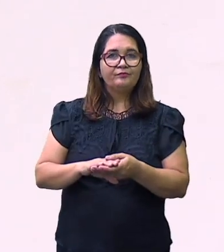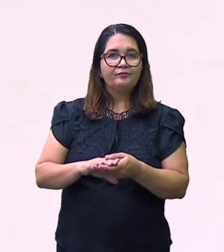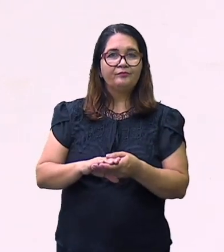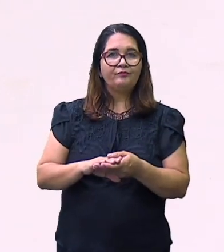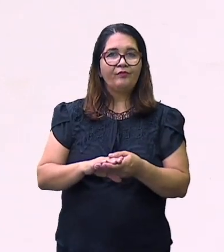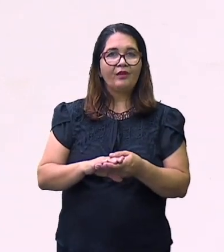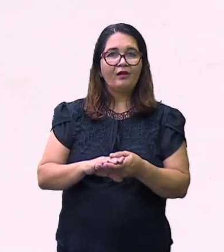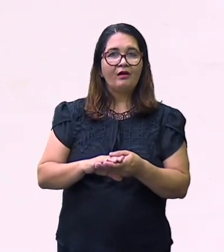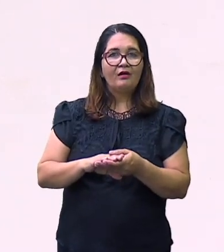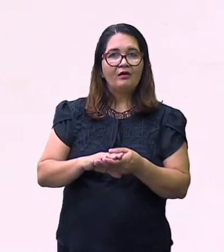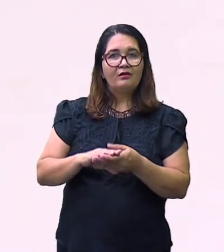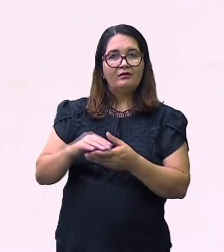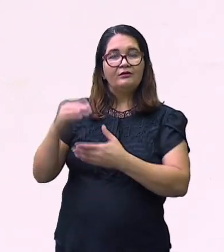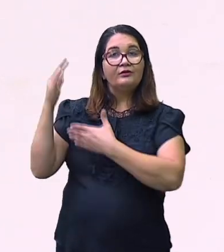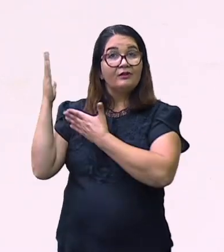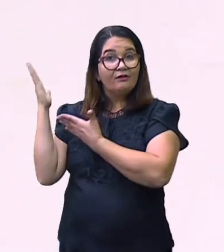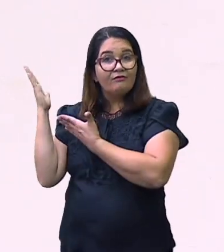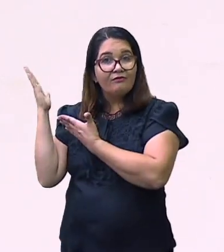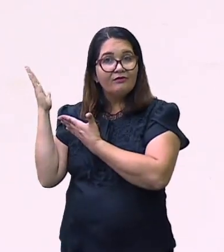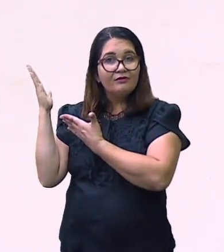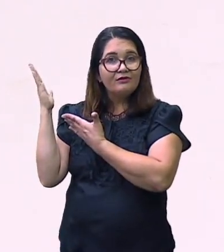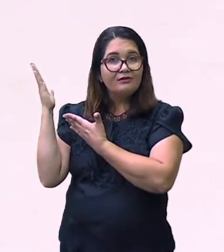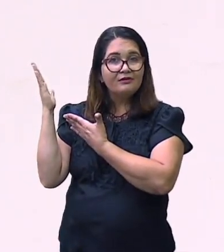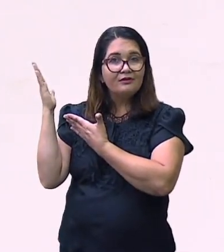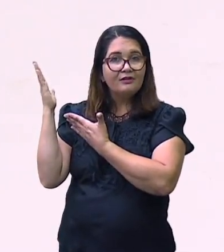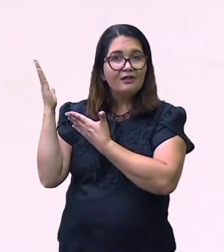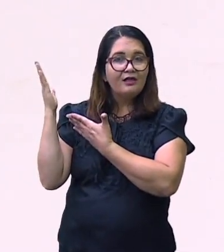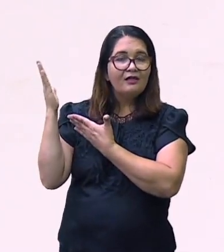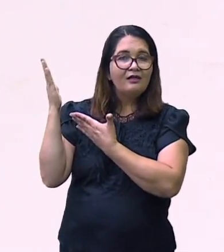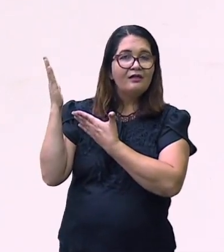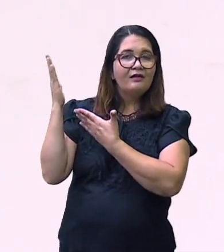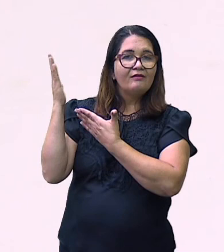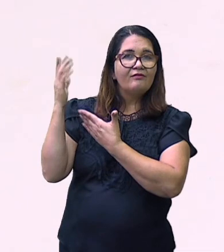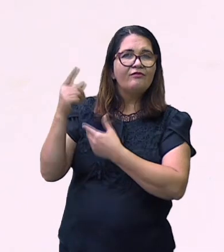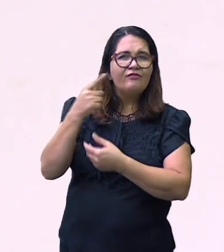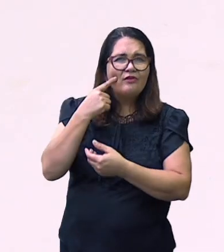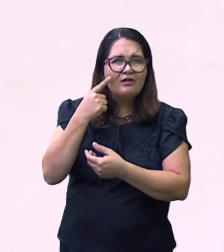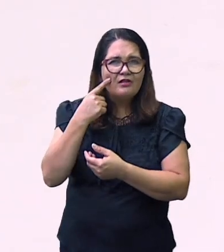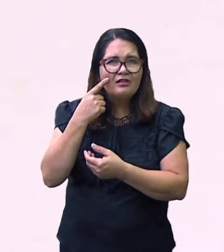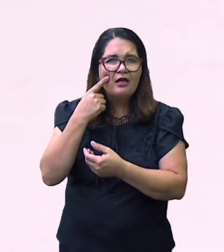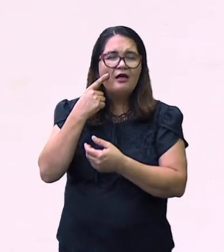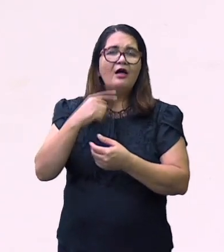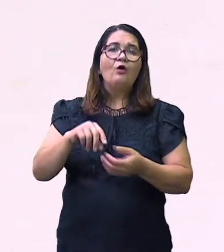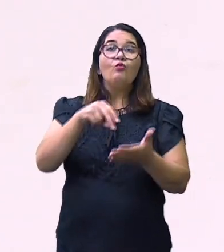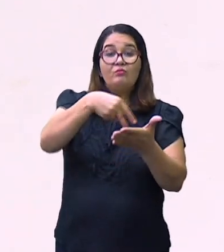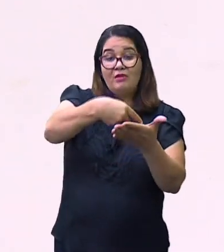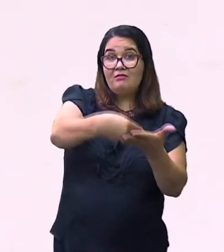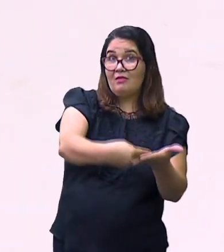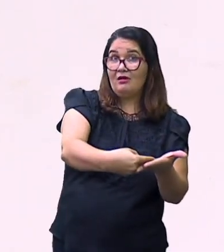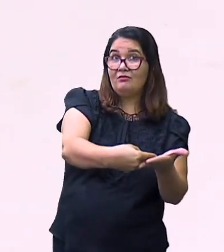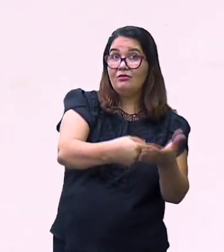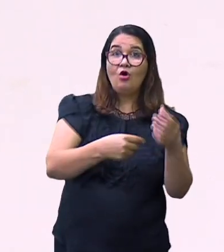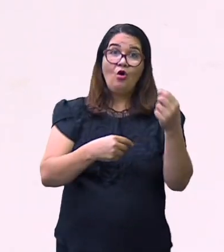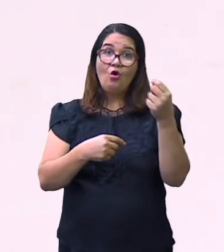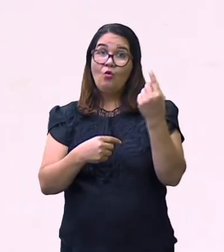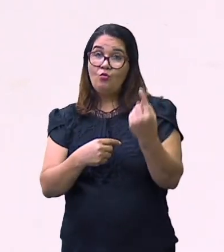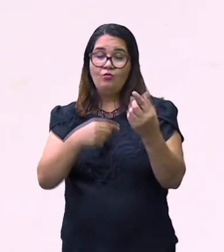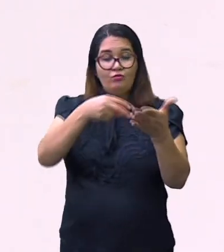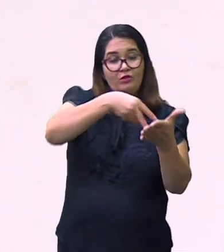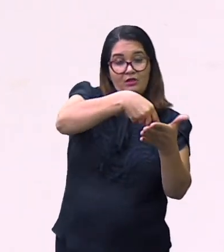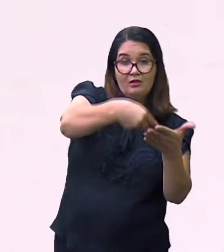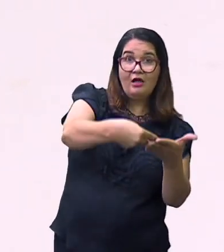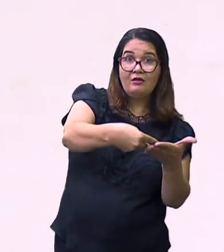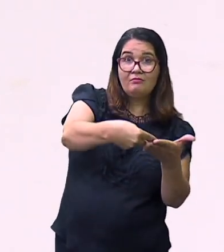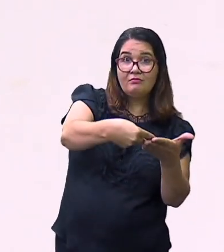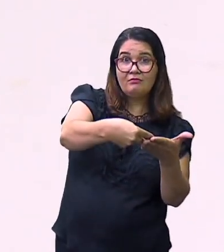vem um pouco de pé, meio inclinado, olha. E aí a gente consegue demonstrar